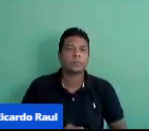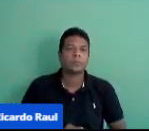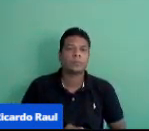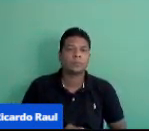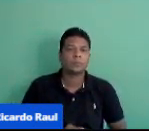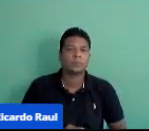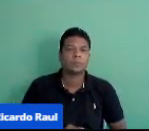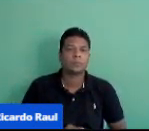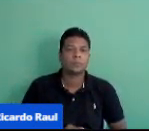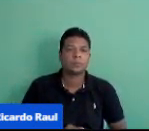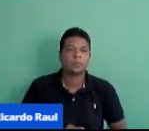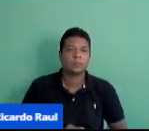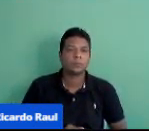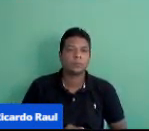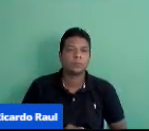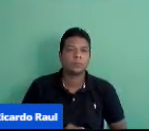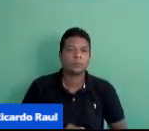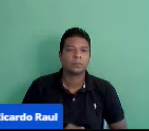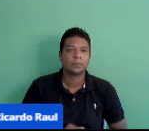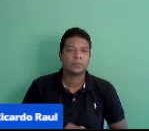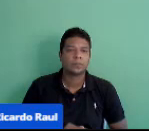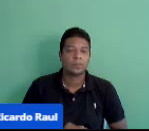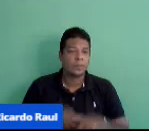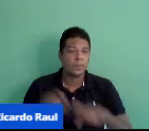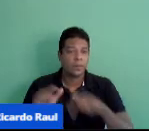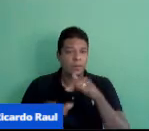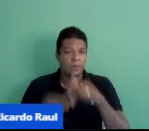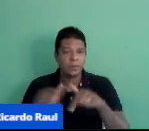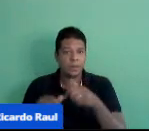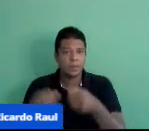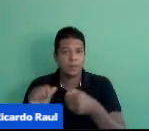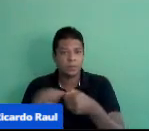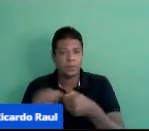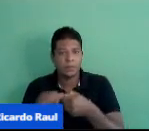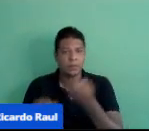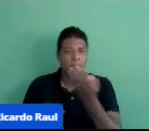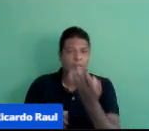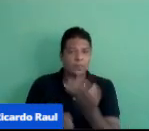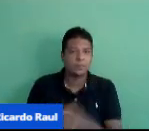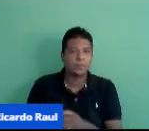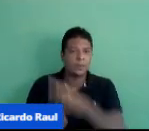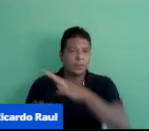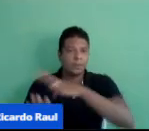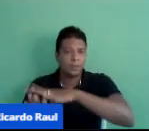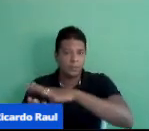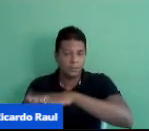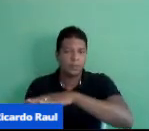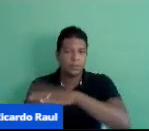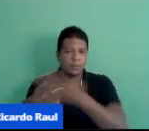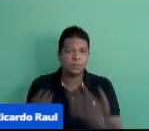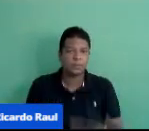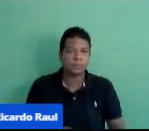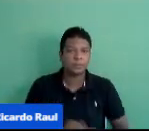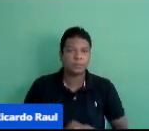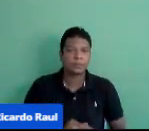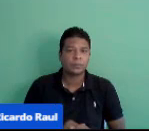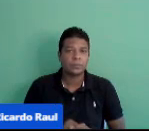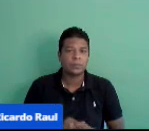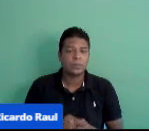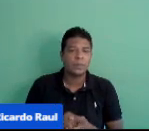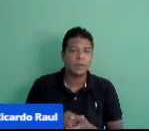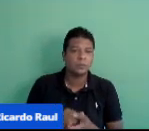falando, né, sobre o que eu tenho o trabalho realizado, que eu tenho feito, é isso aí, né? E dependendo da